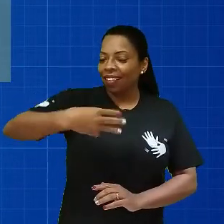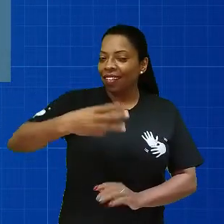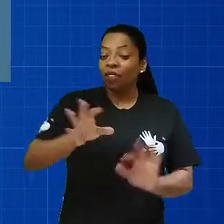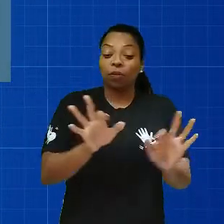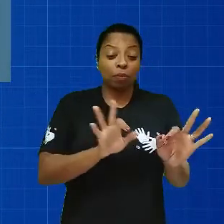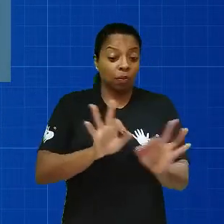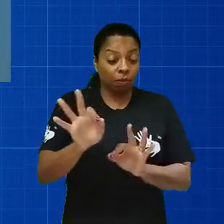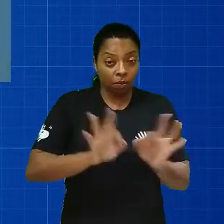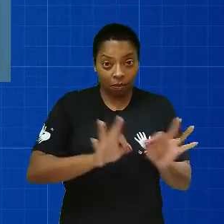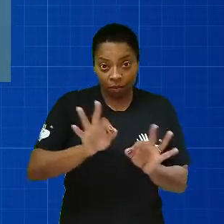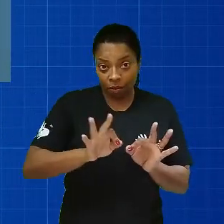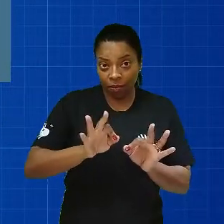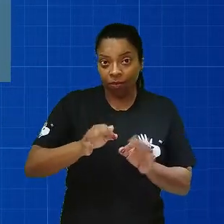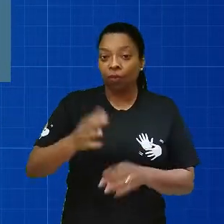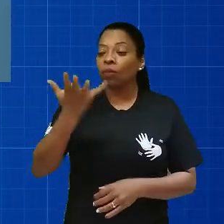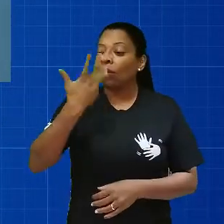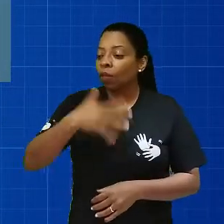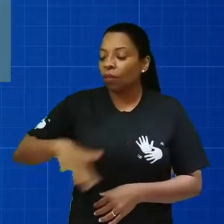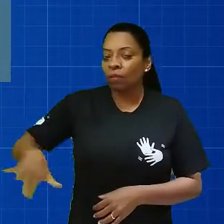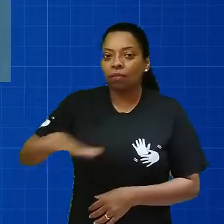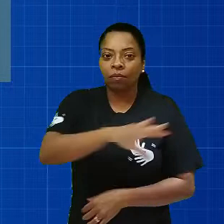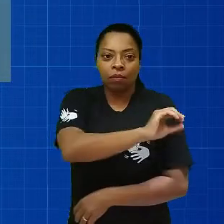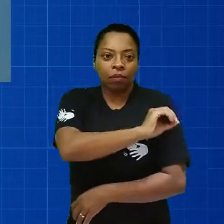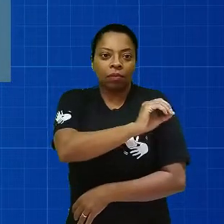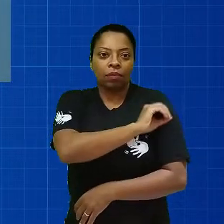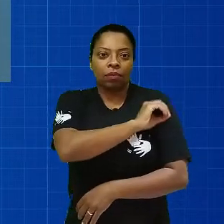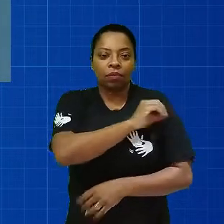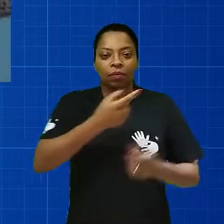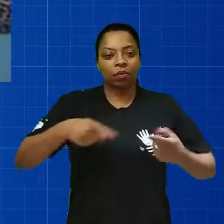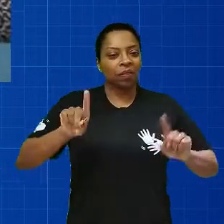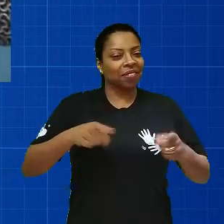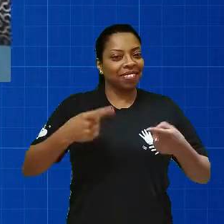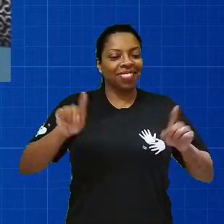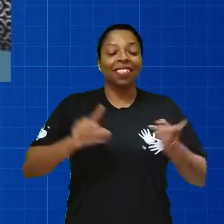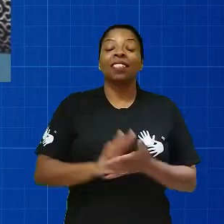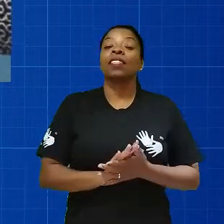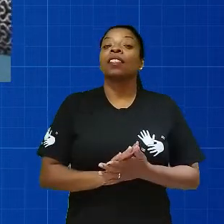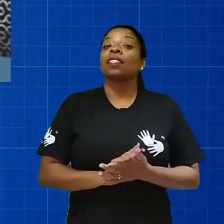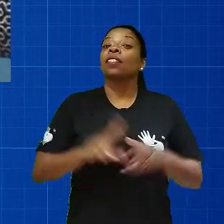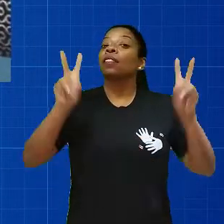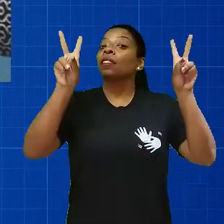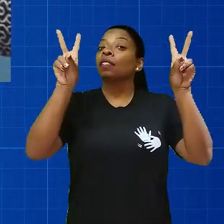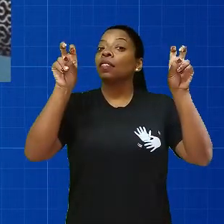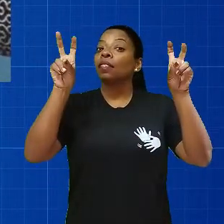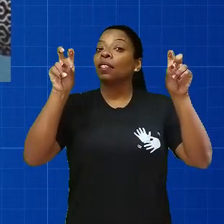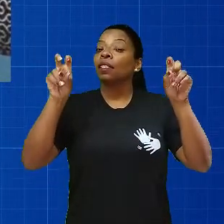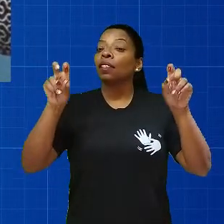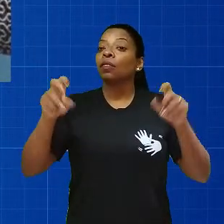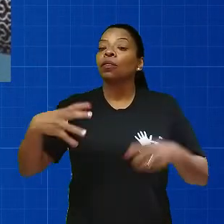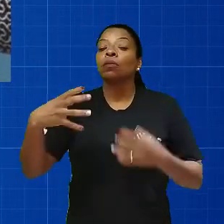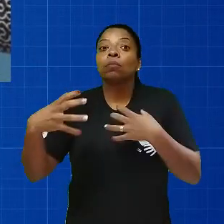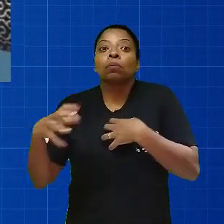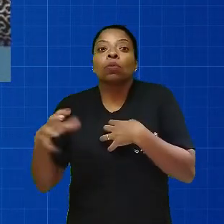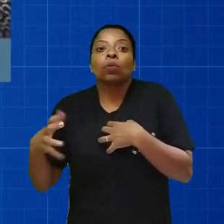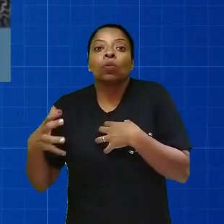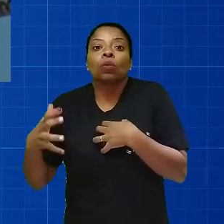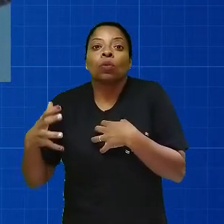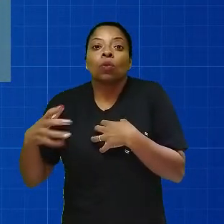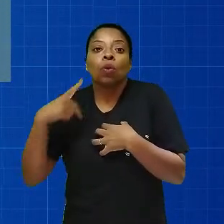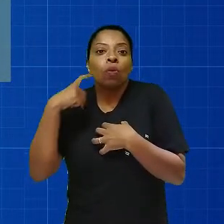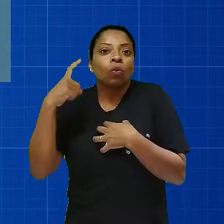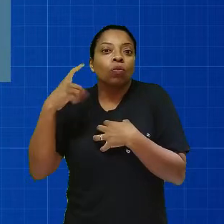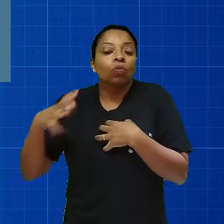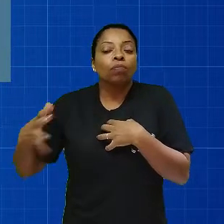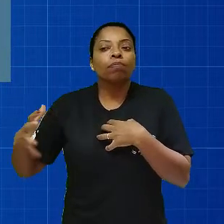da Educação Infantil com vocês, que tem o tema de Descobrindo os Sons. Falando nisso, você sabe que som é esse?